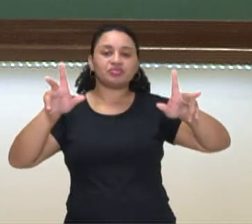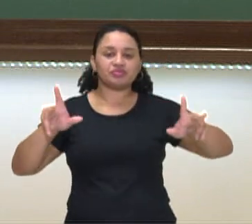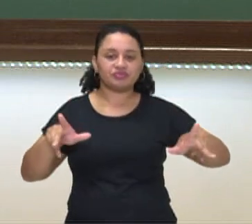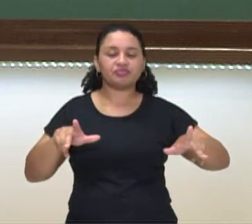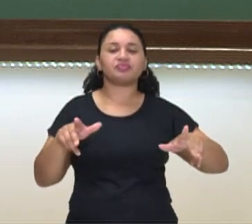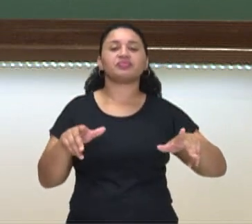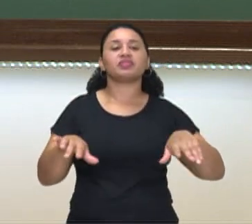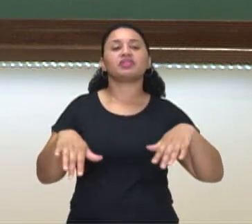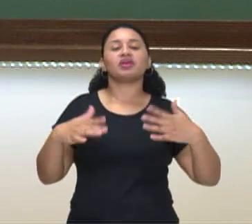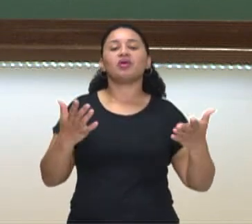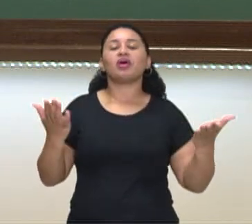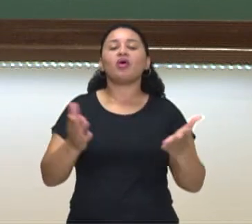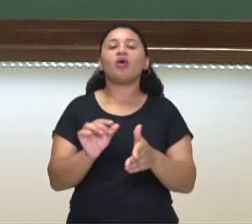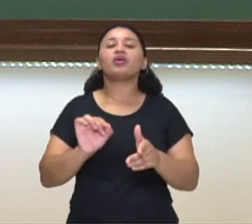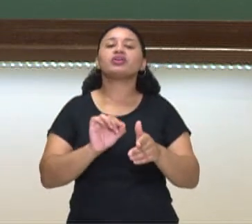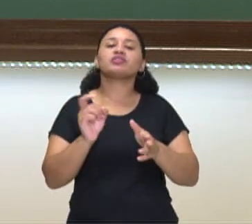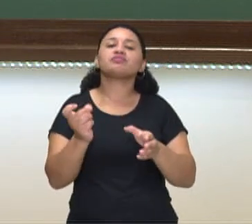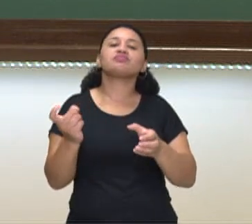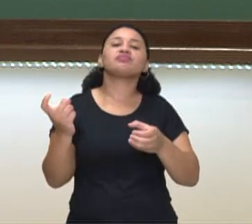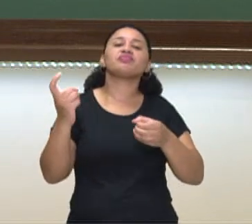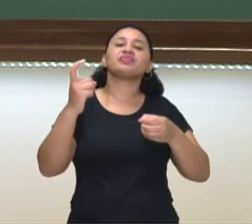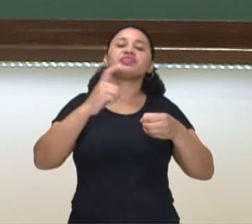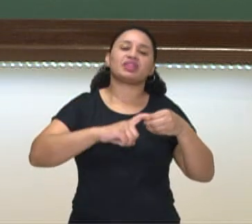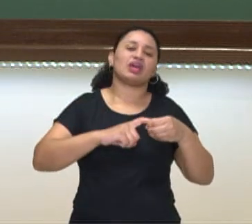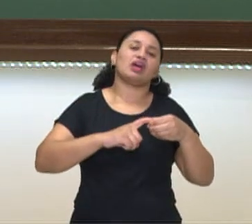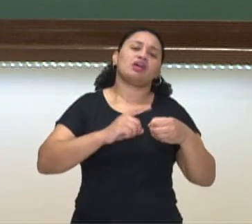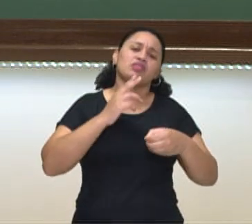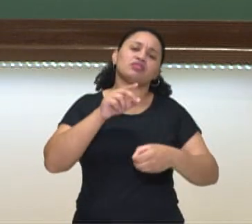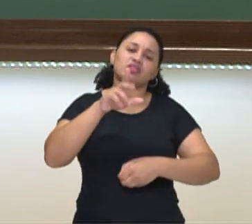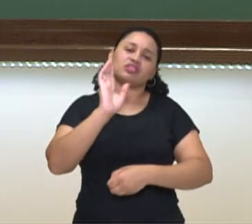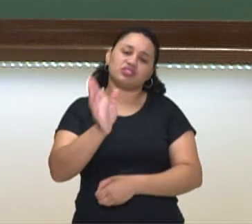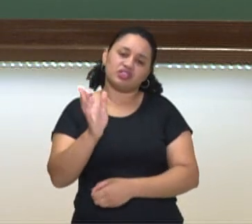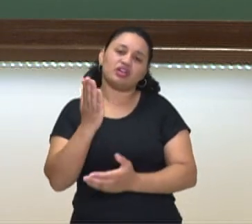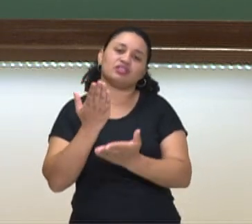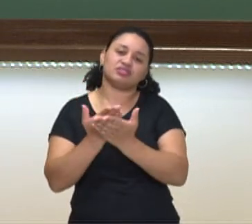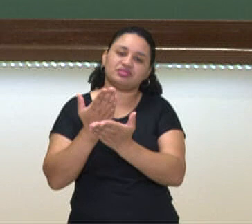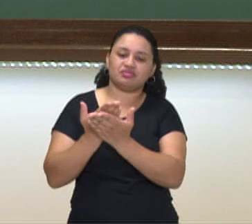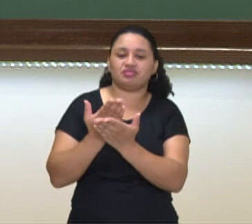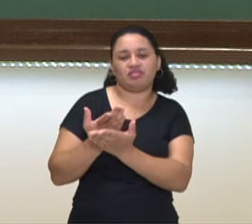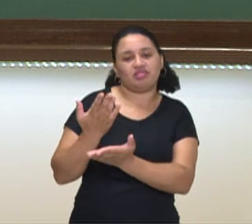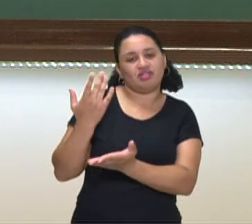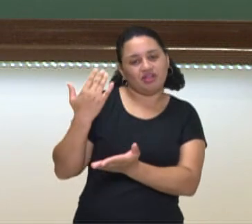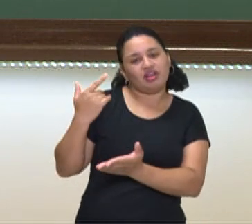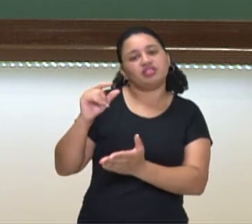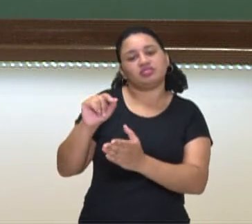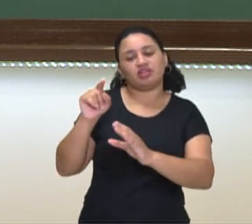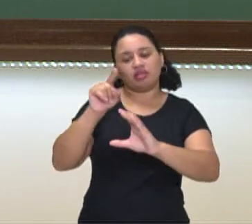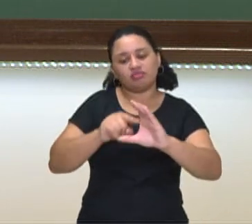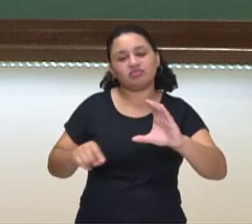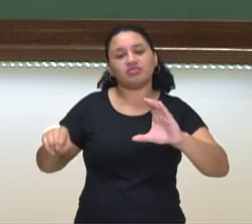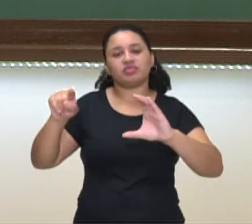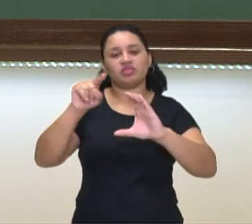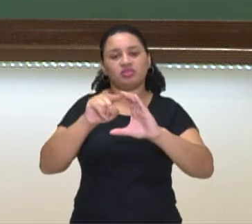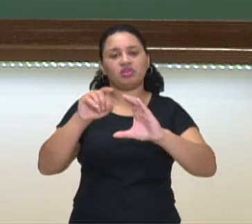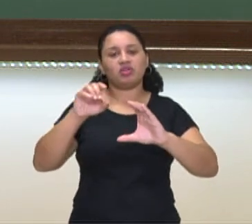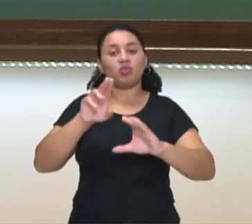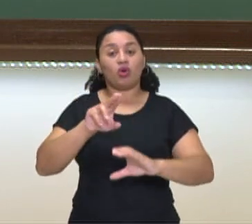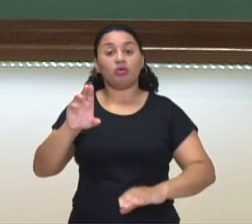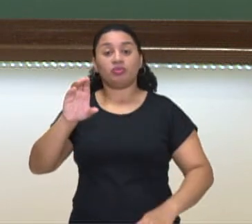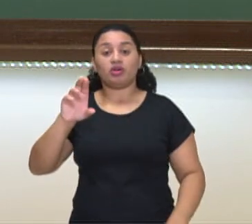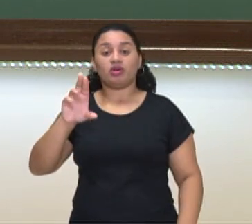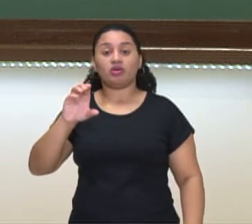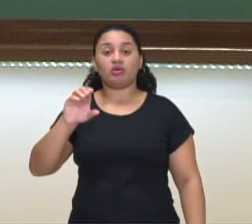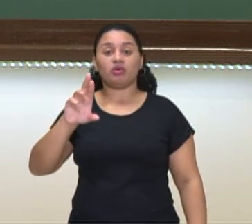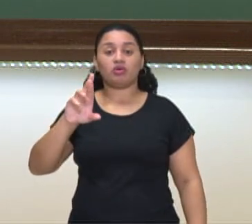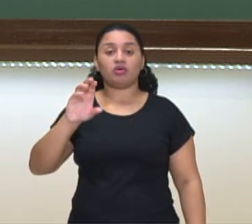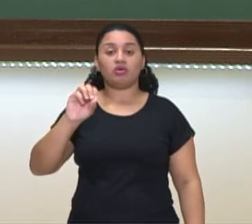vamos voltar lá, acho que você já deve ter estudado em algum tempo, né, o círculo cromático. O que